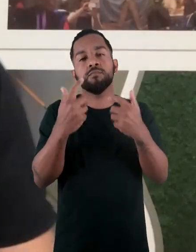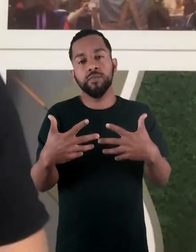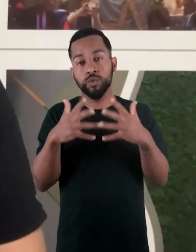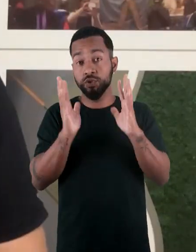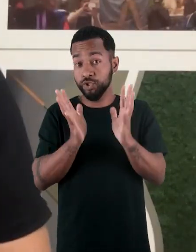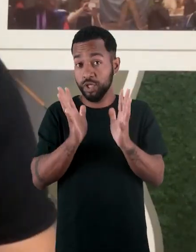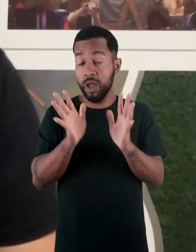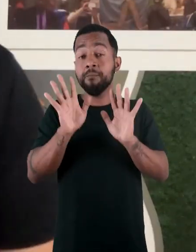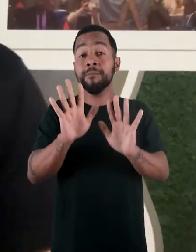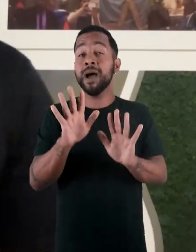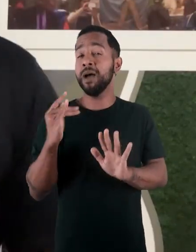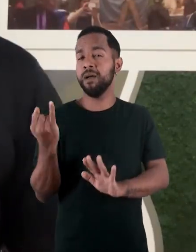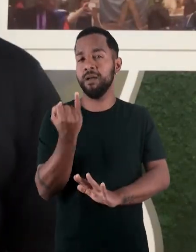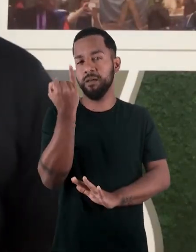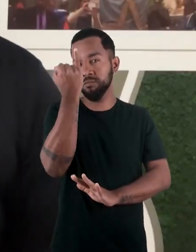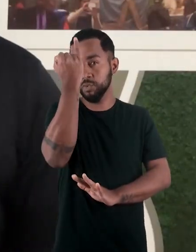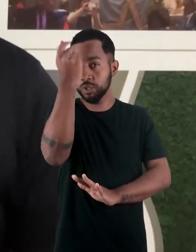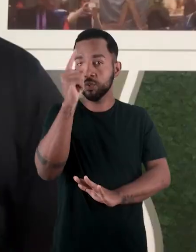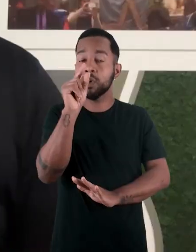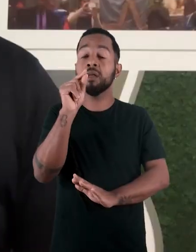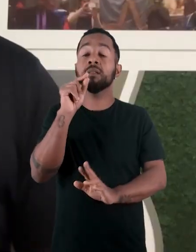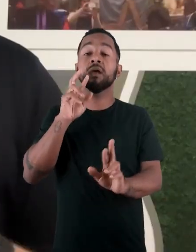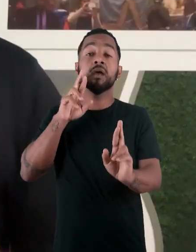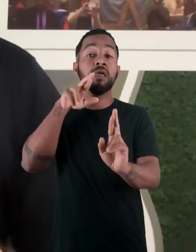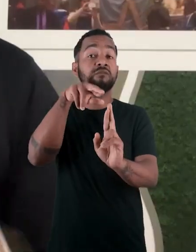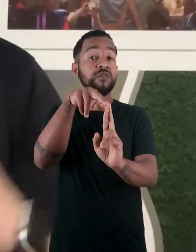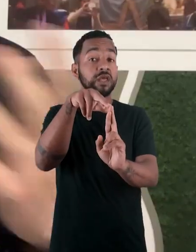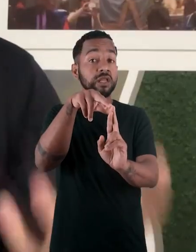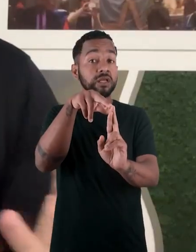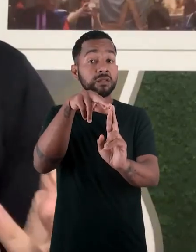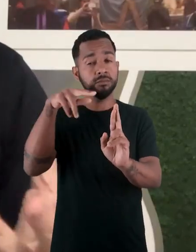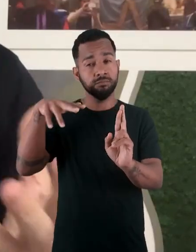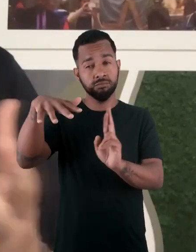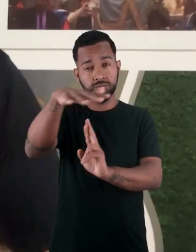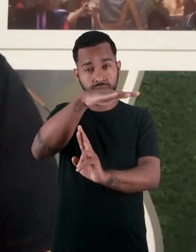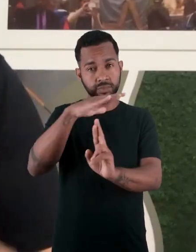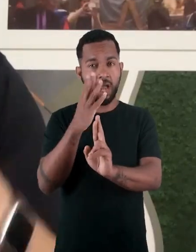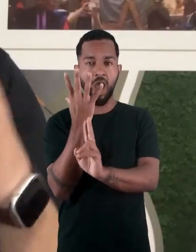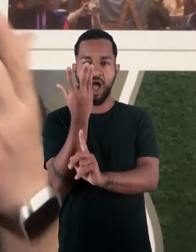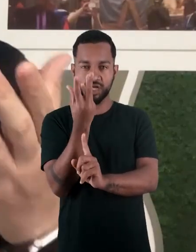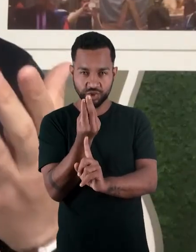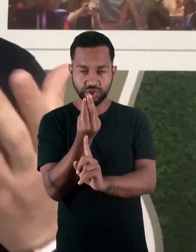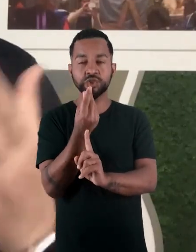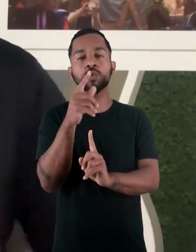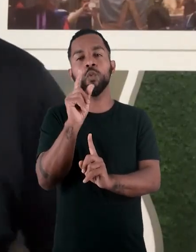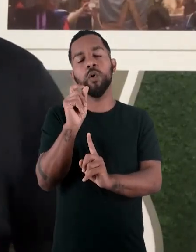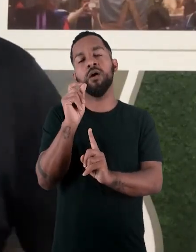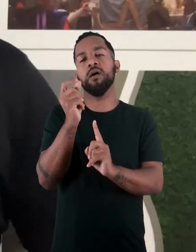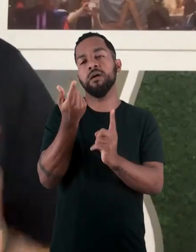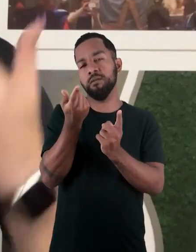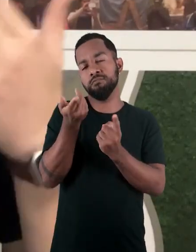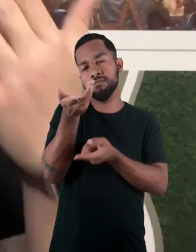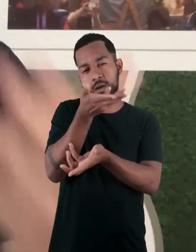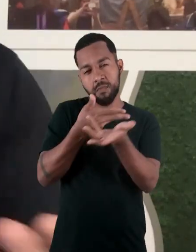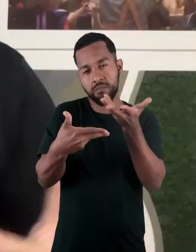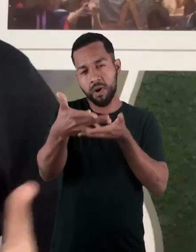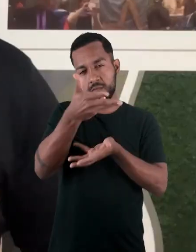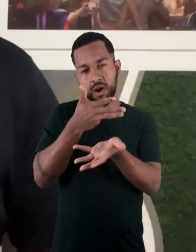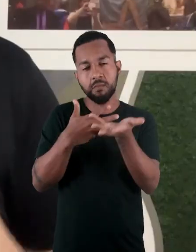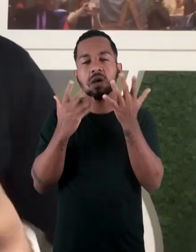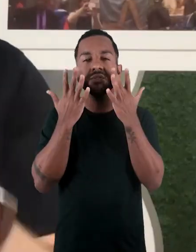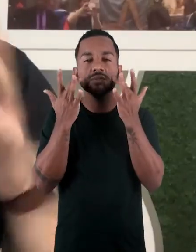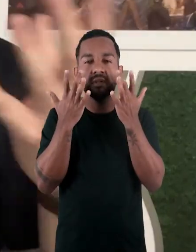mas sobretudo que a gente tenha referência. Hoje, no mercado artístico de um modo geral, entretenimento, enquanto cinema,